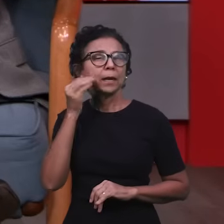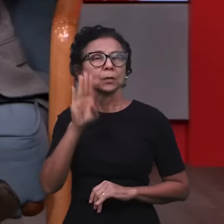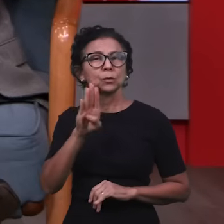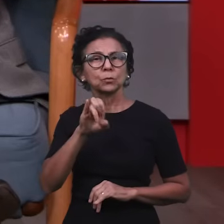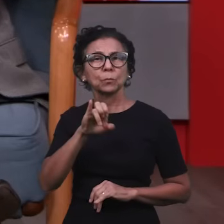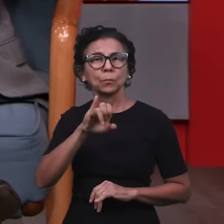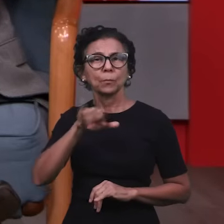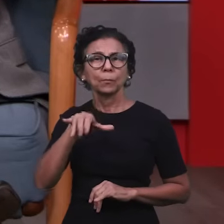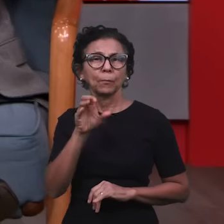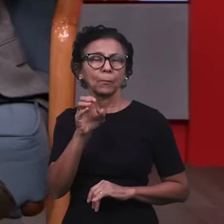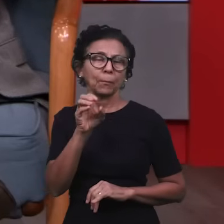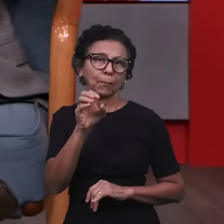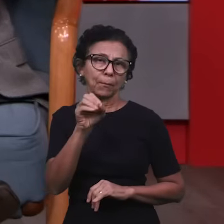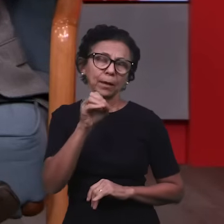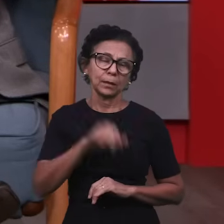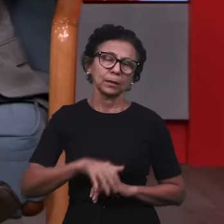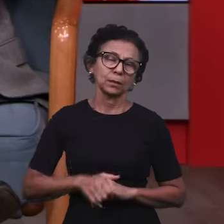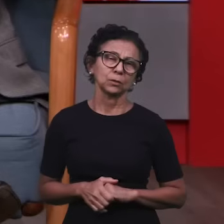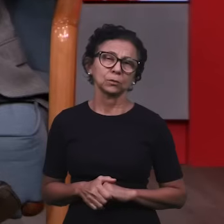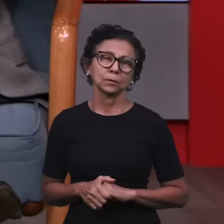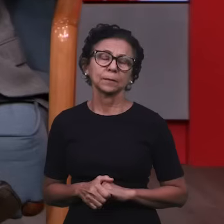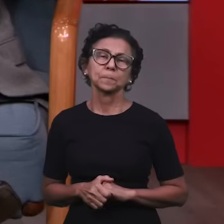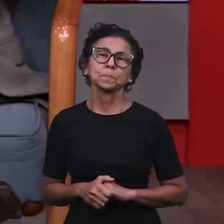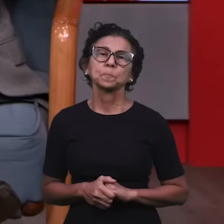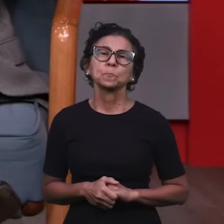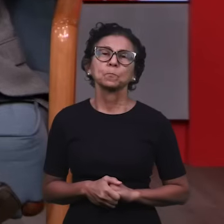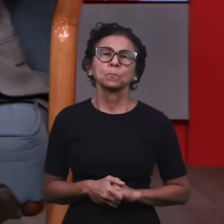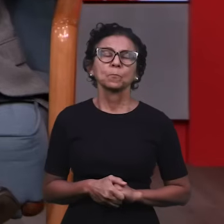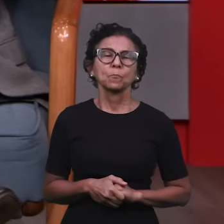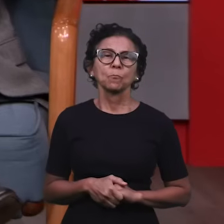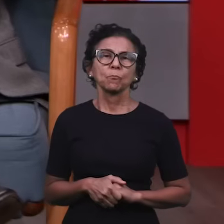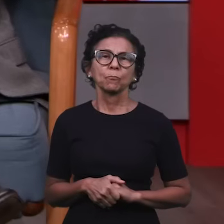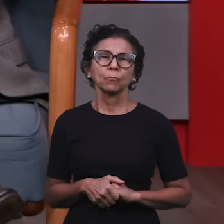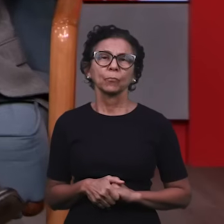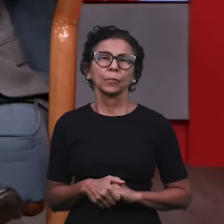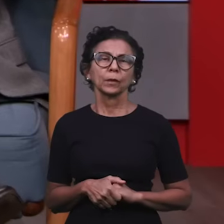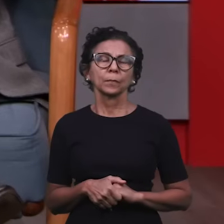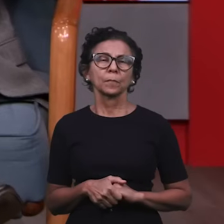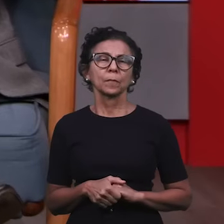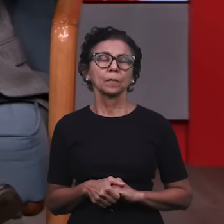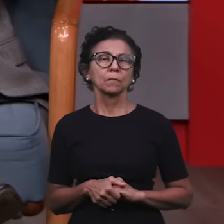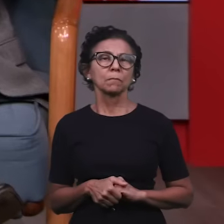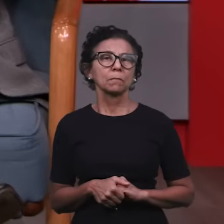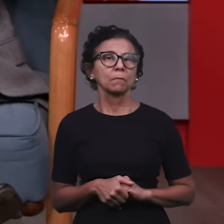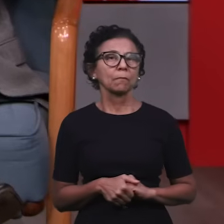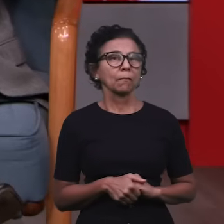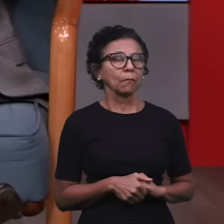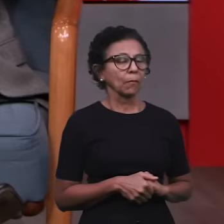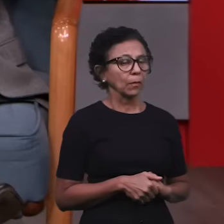fala sobre o beijo de Judas. Para o crente, há